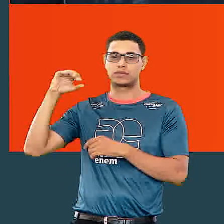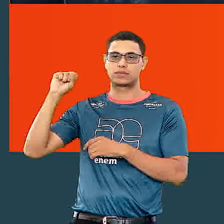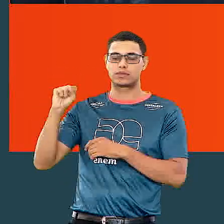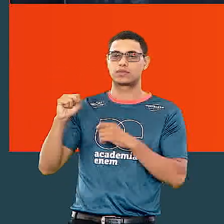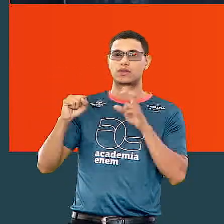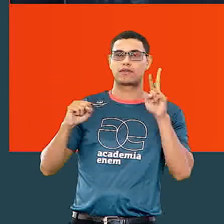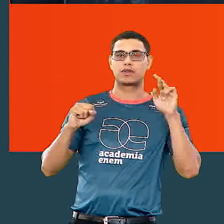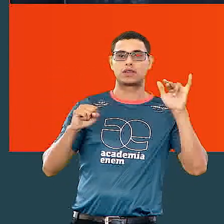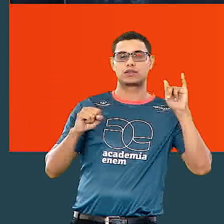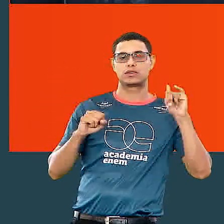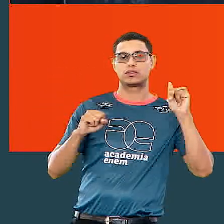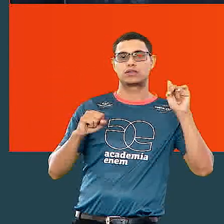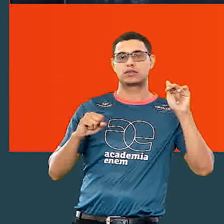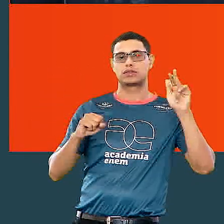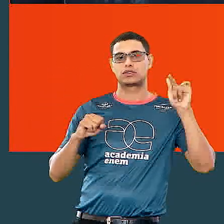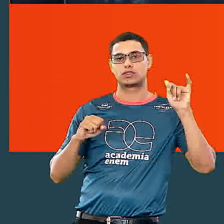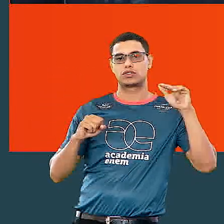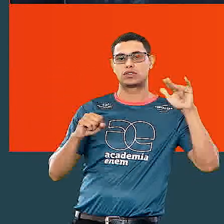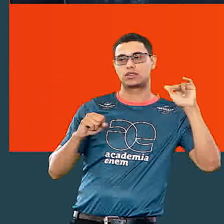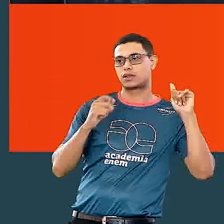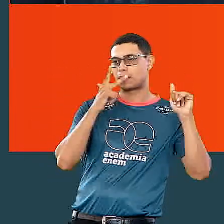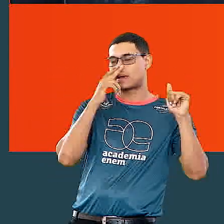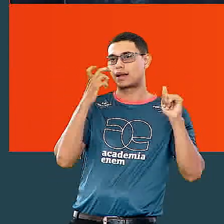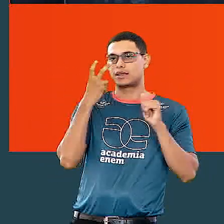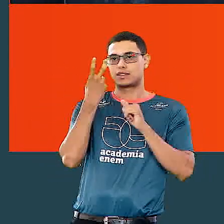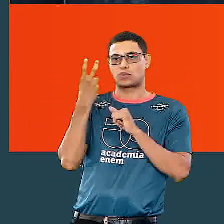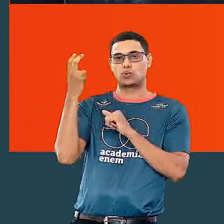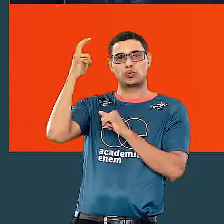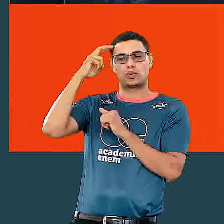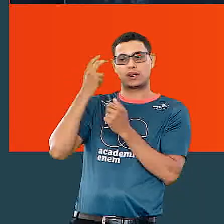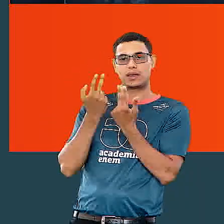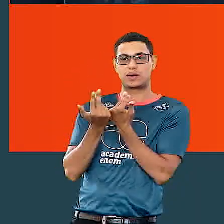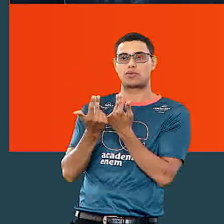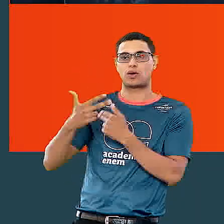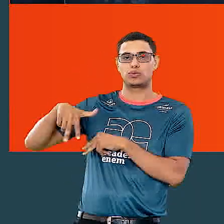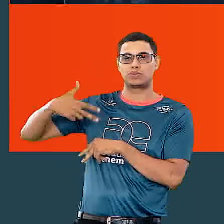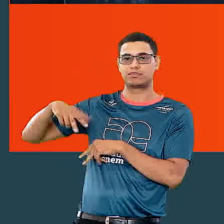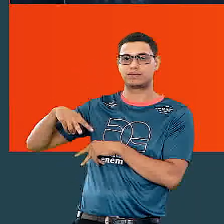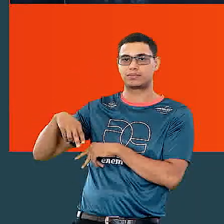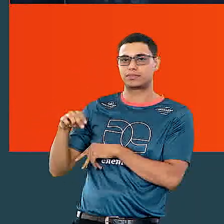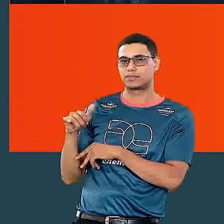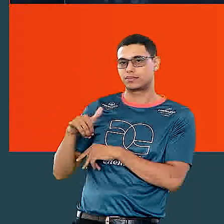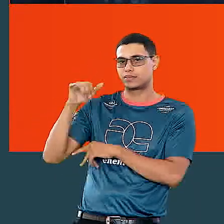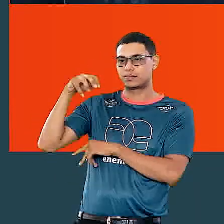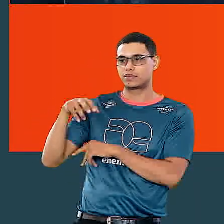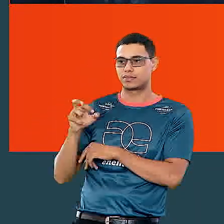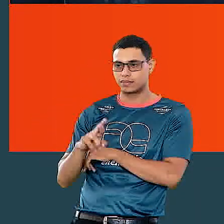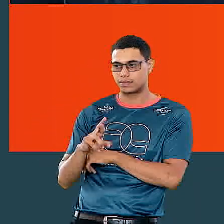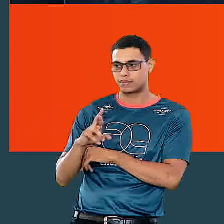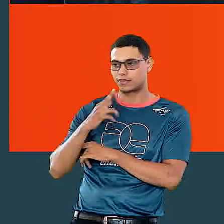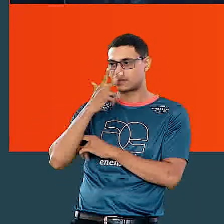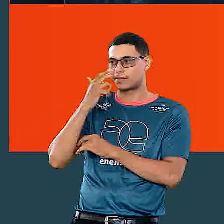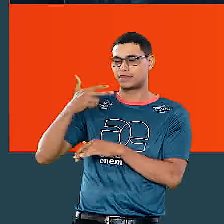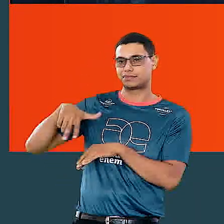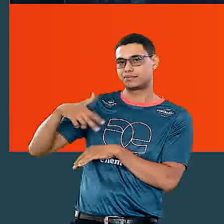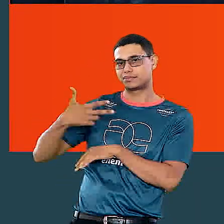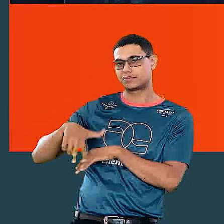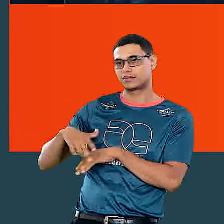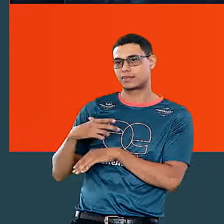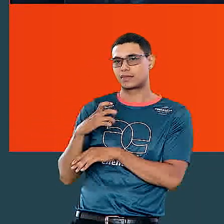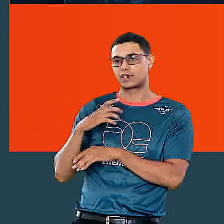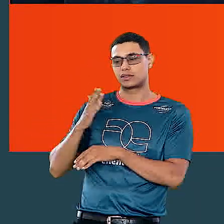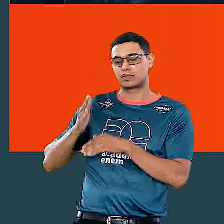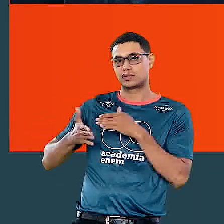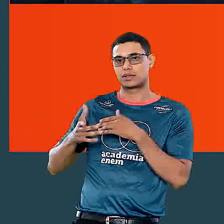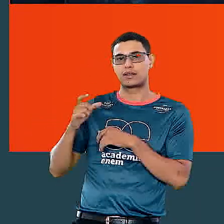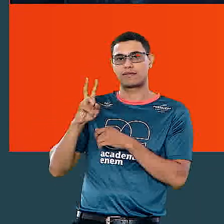está num processo de neymatização cultural. Cada vez mais o nosso menino está virando Neymar. Daqui a pouco ele está